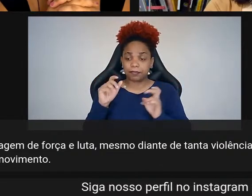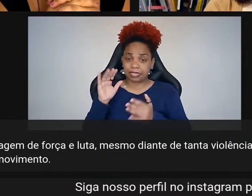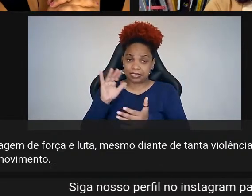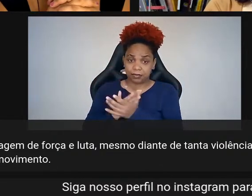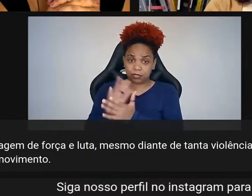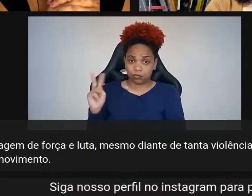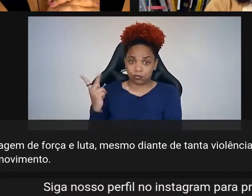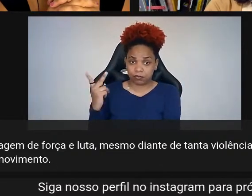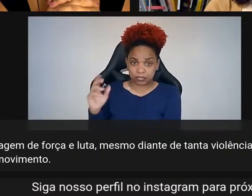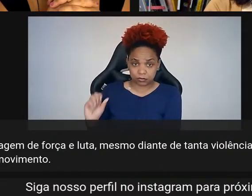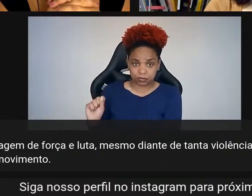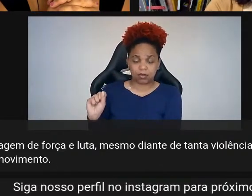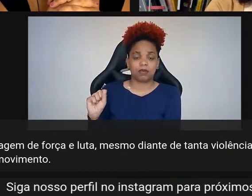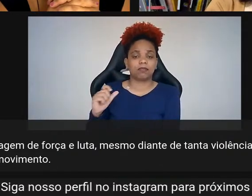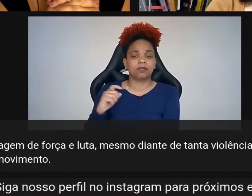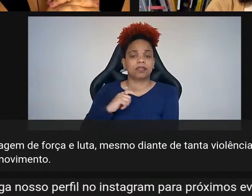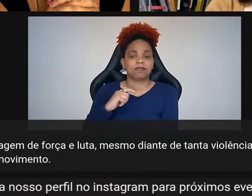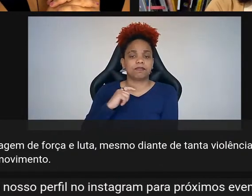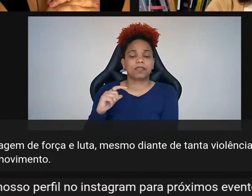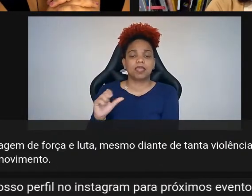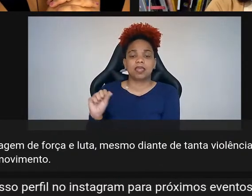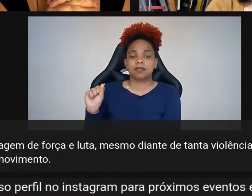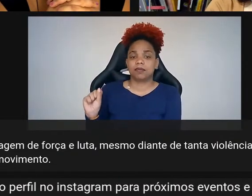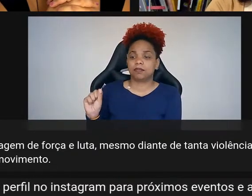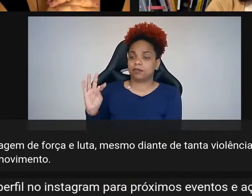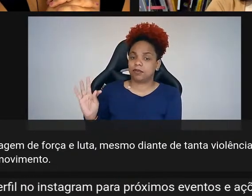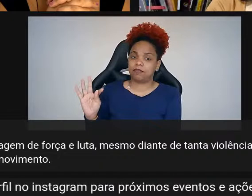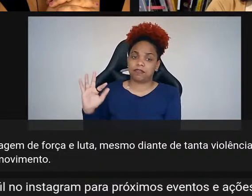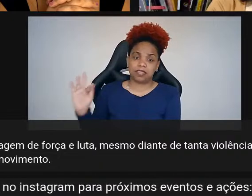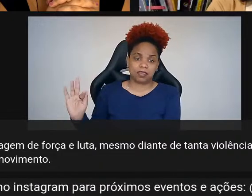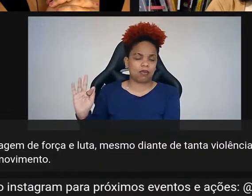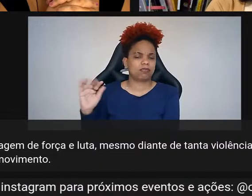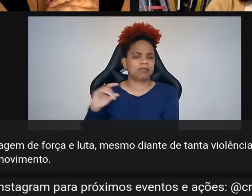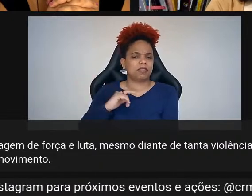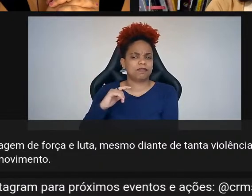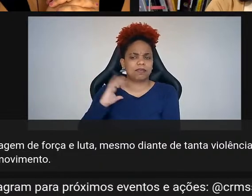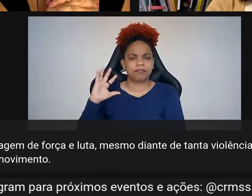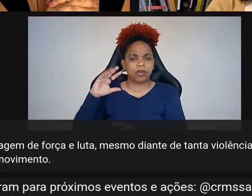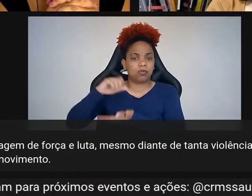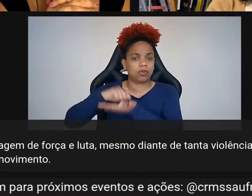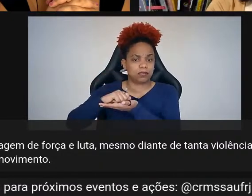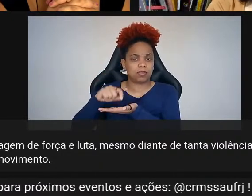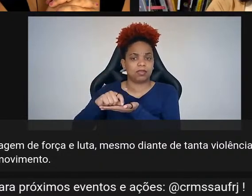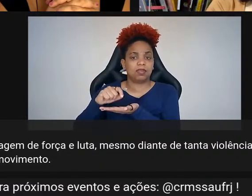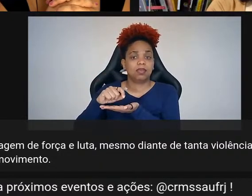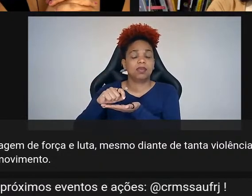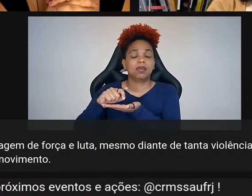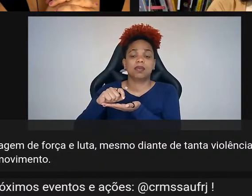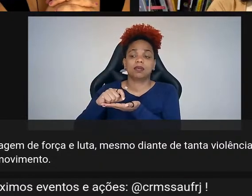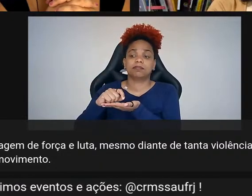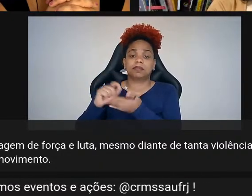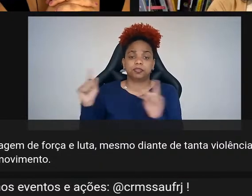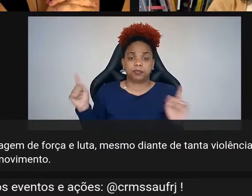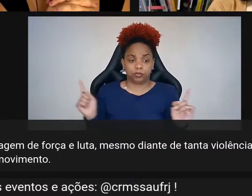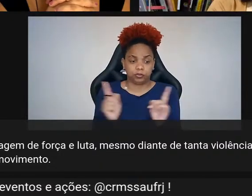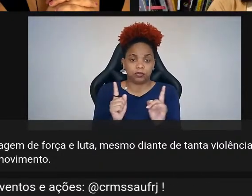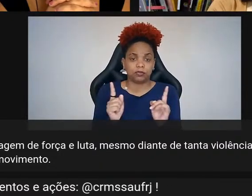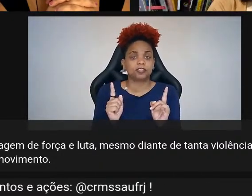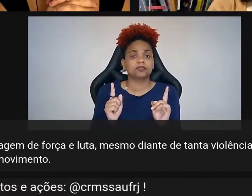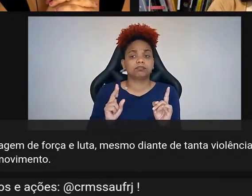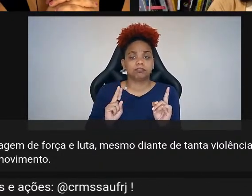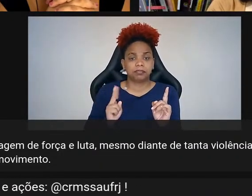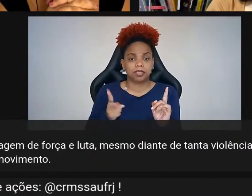homossexual, que o Supremo Tribunal Federal ele reconheceu que pessoas do mesmo sexo poderiam constituir